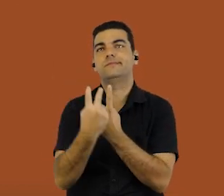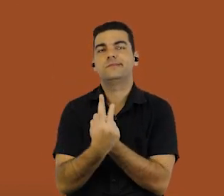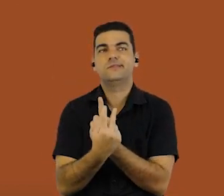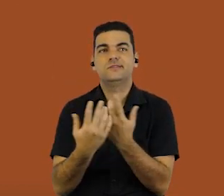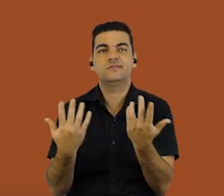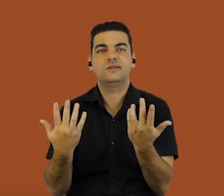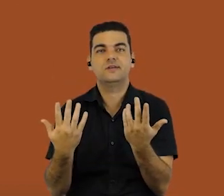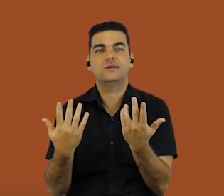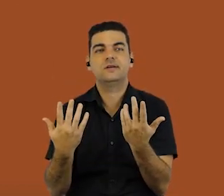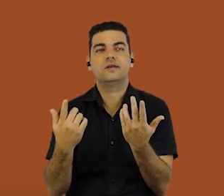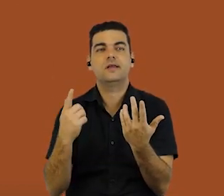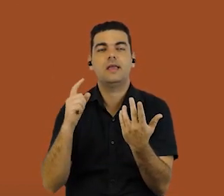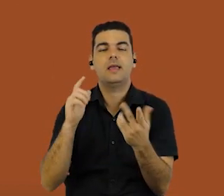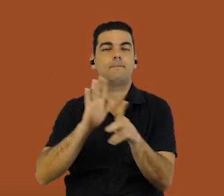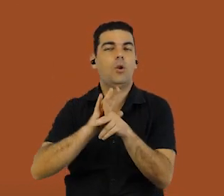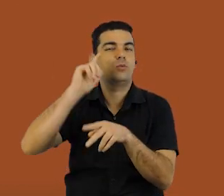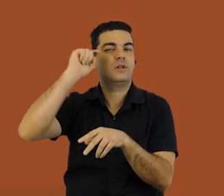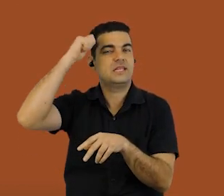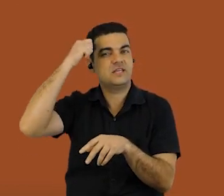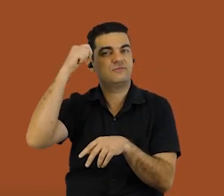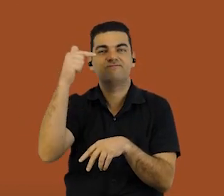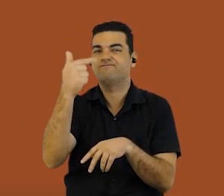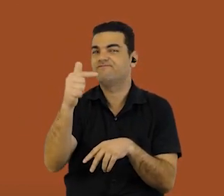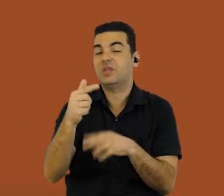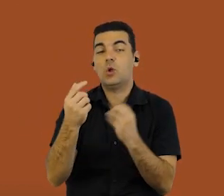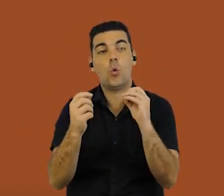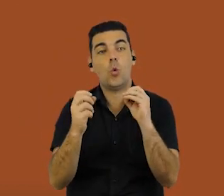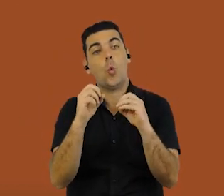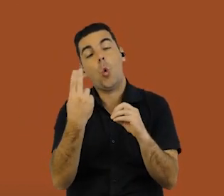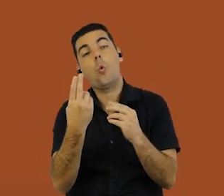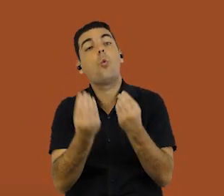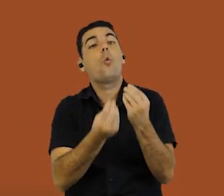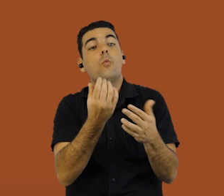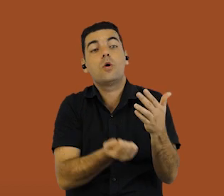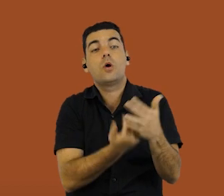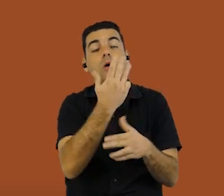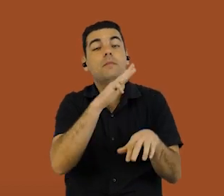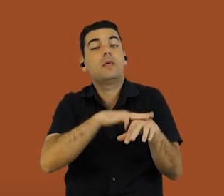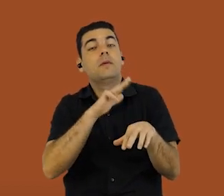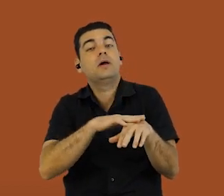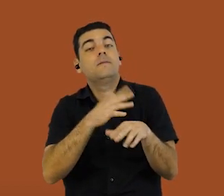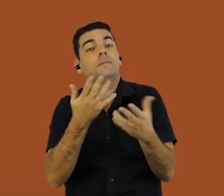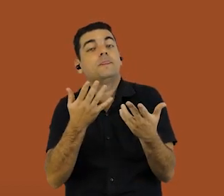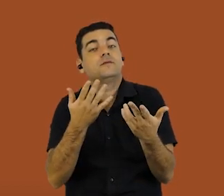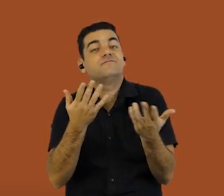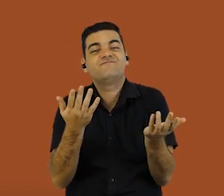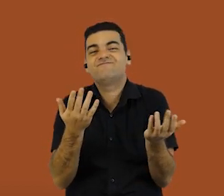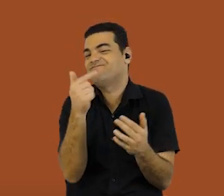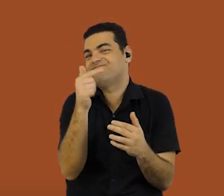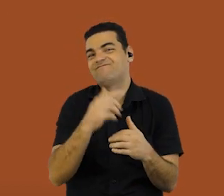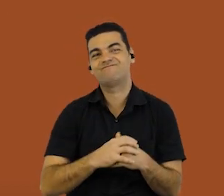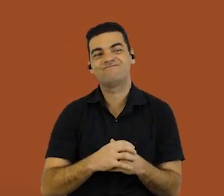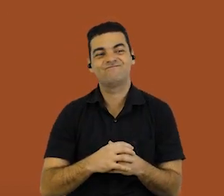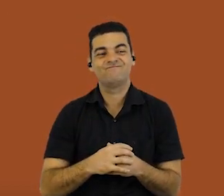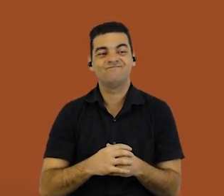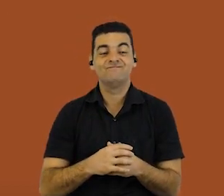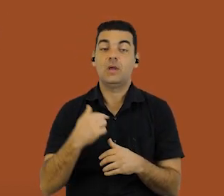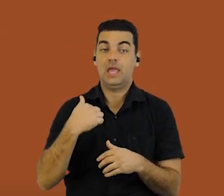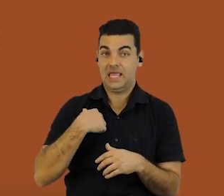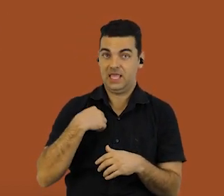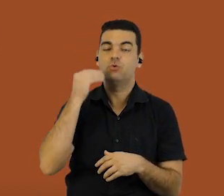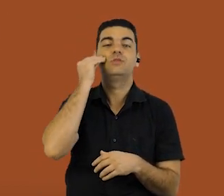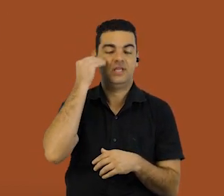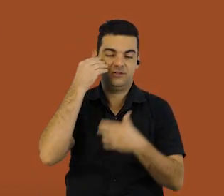perspectiva afrocêntrica ou com etnomatemática ou matemática afrocentrada, então a gente coloca,